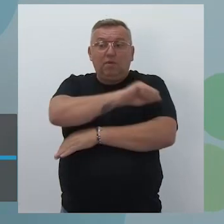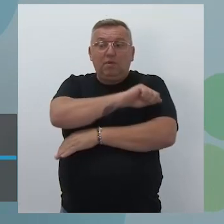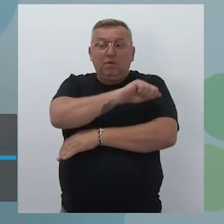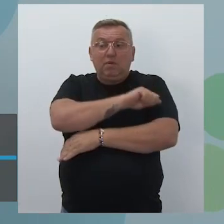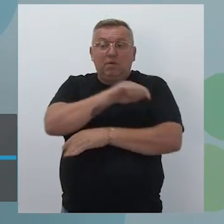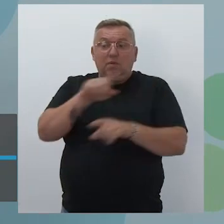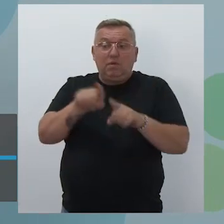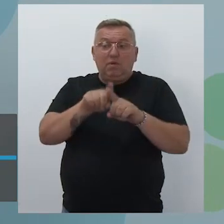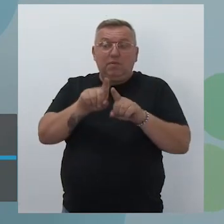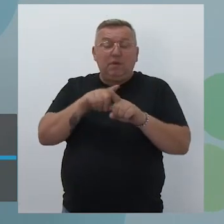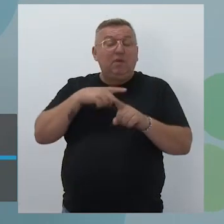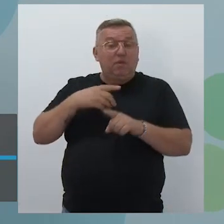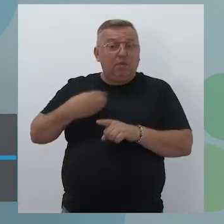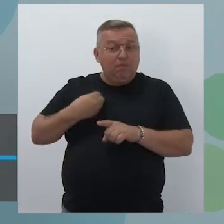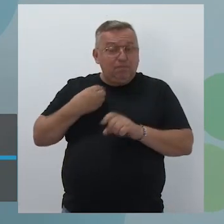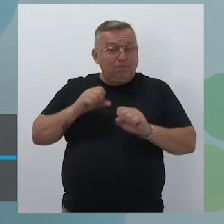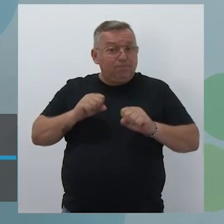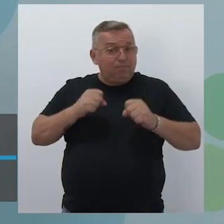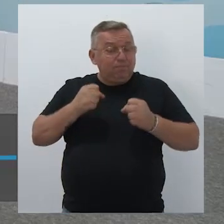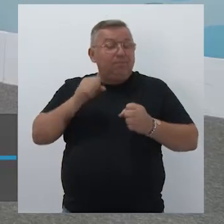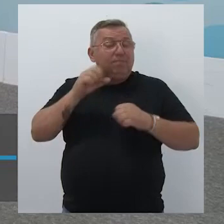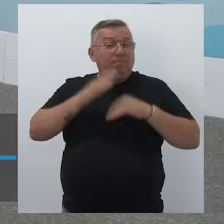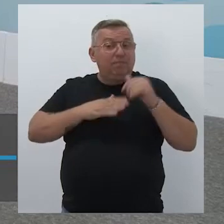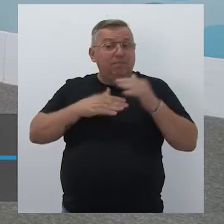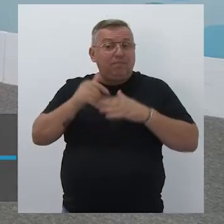sua dedicação, mais a sua prática.